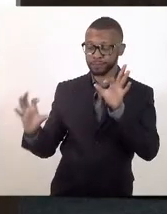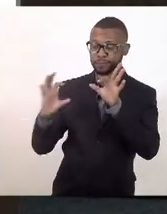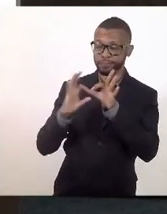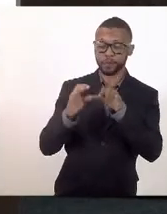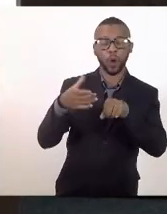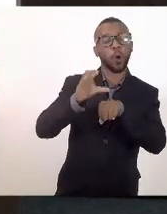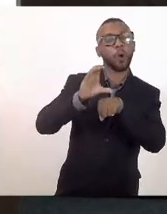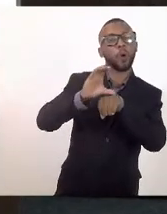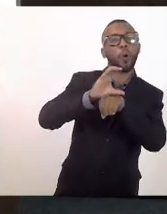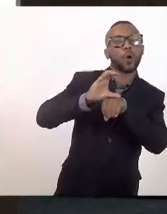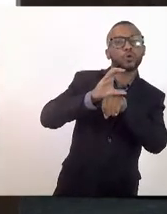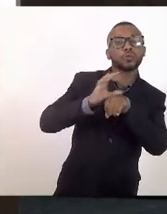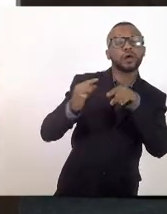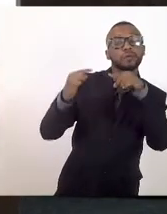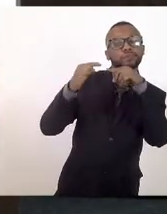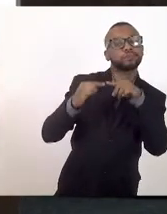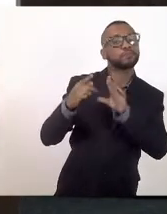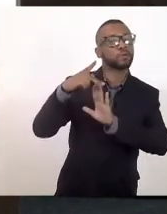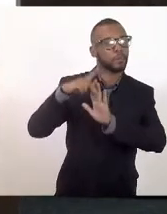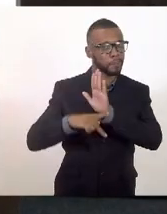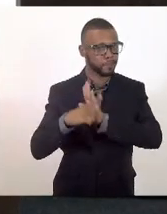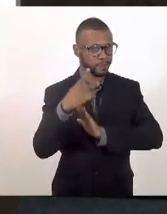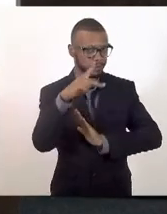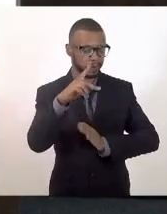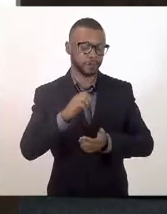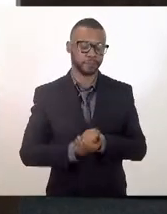seu projeto. É que em